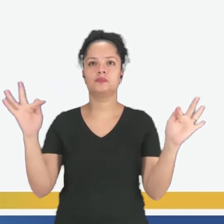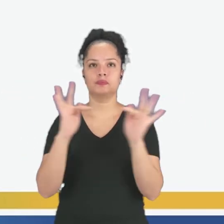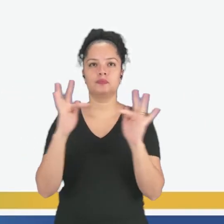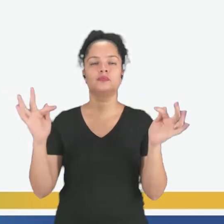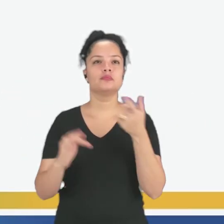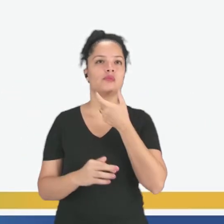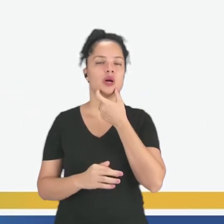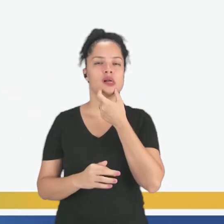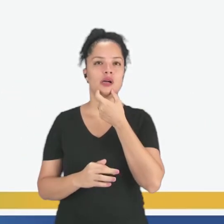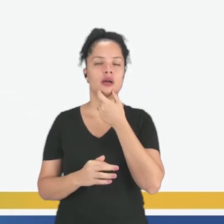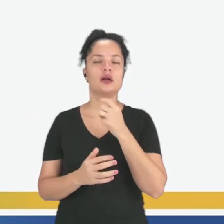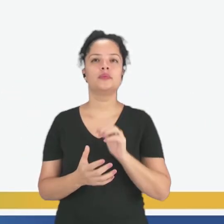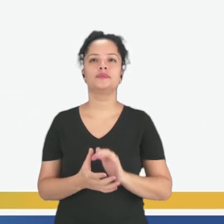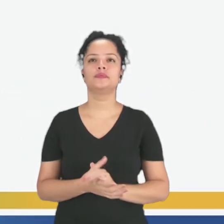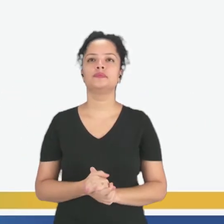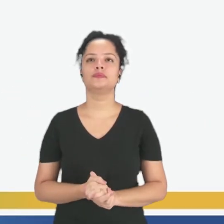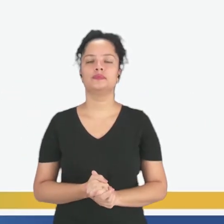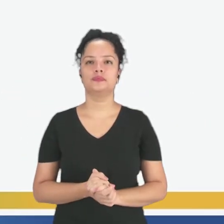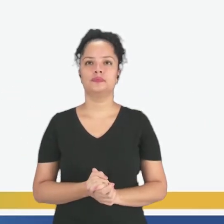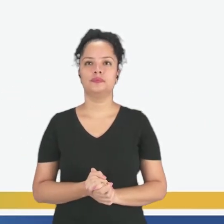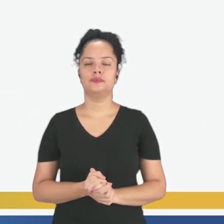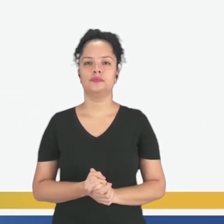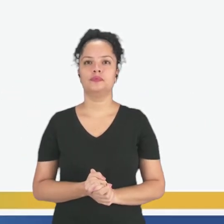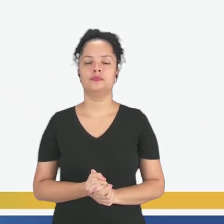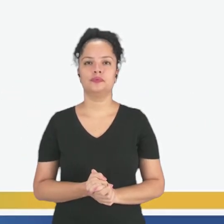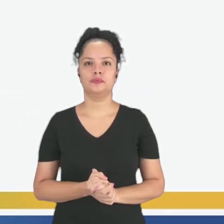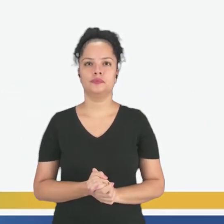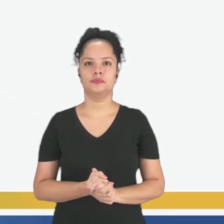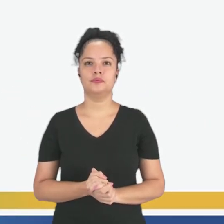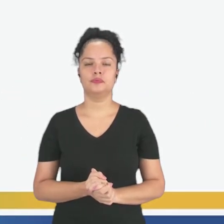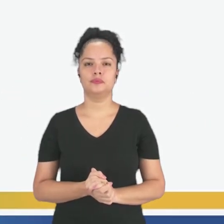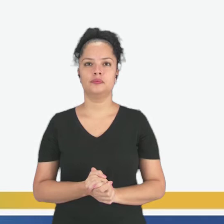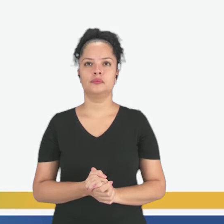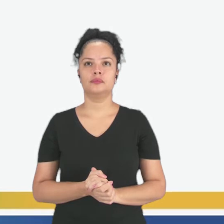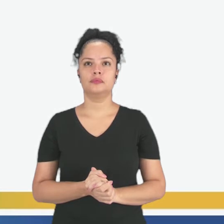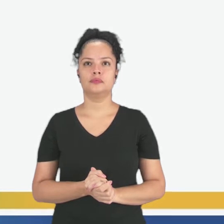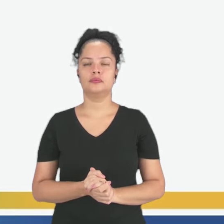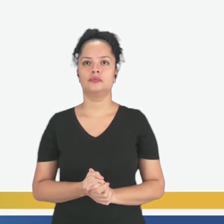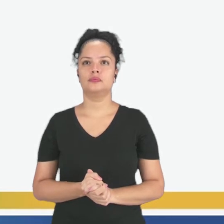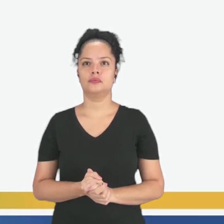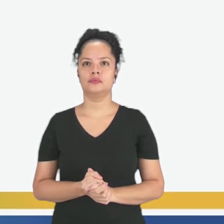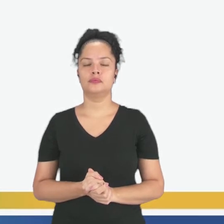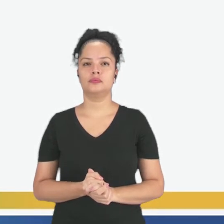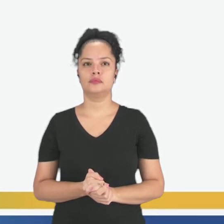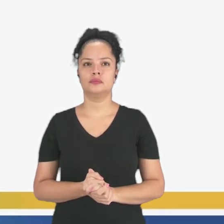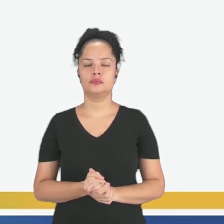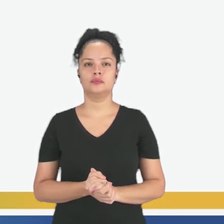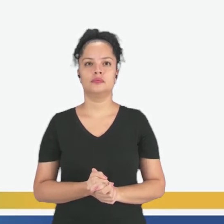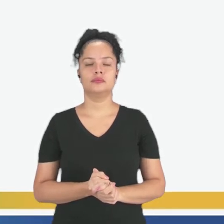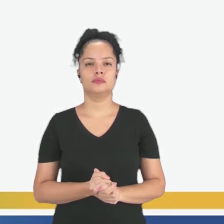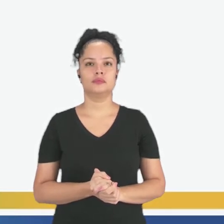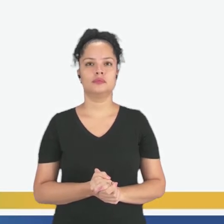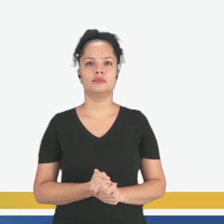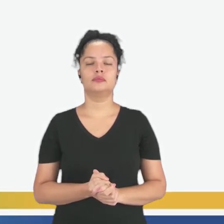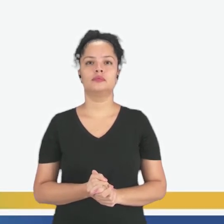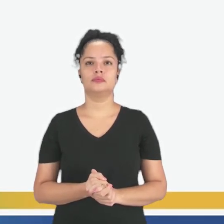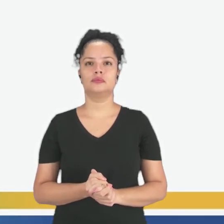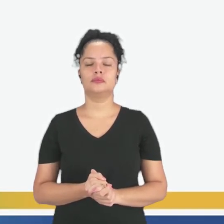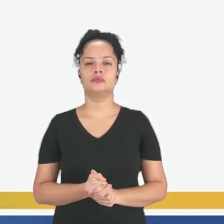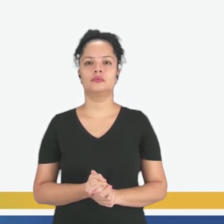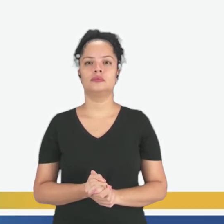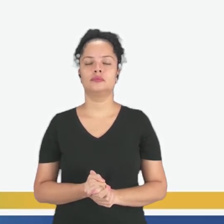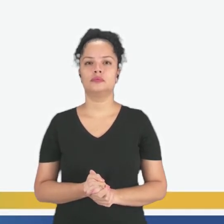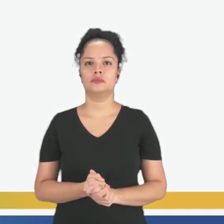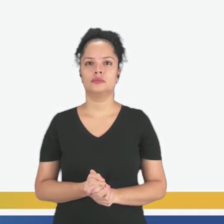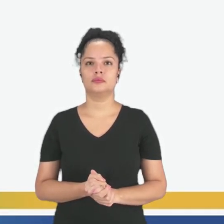360,000 Americans die each year from diseases directly related to obesity and an